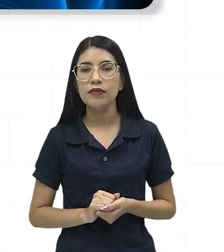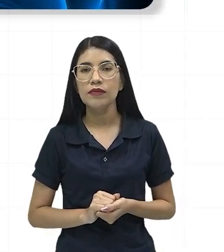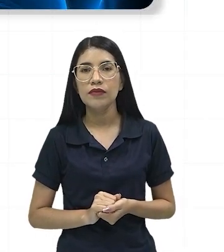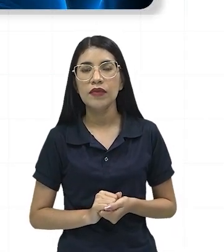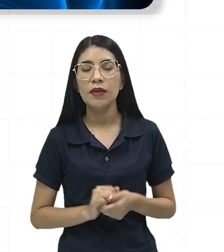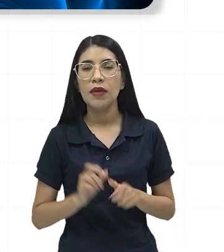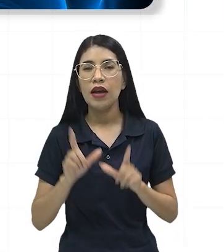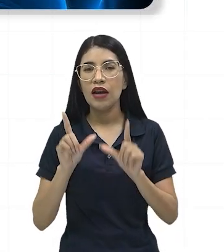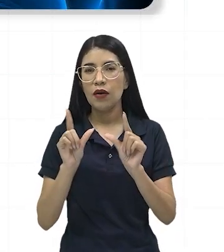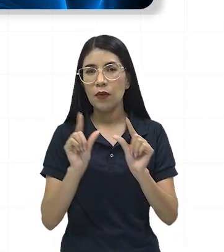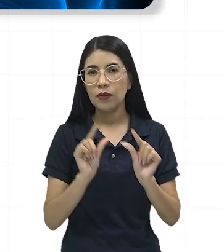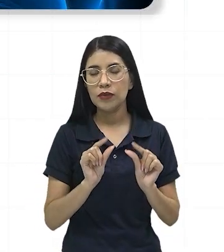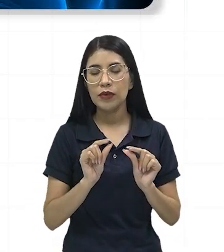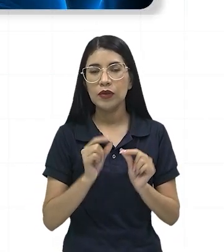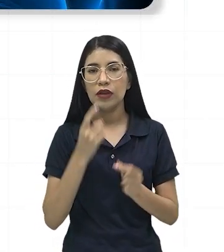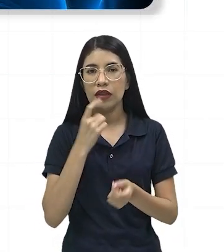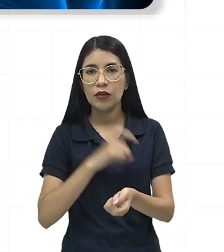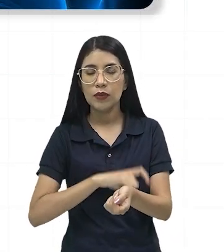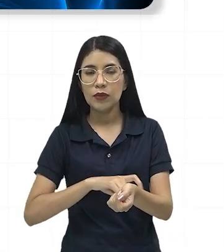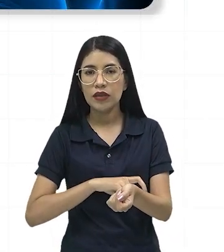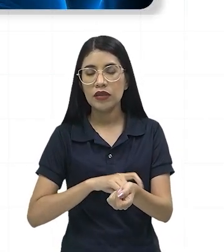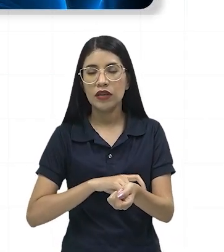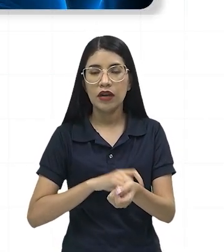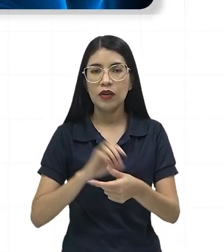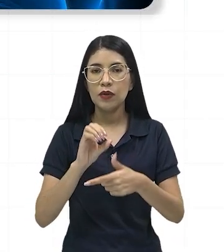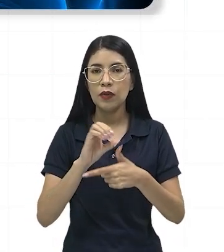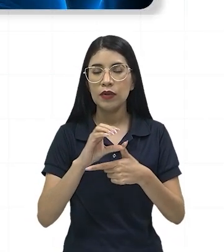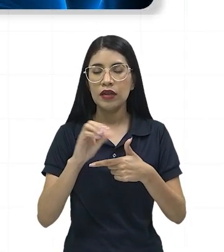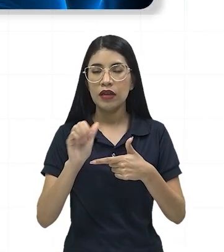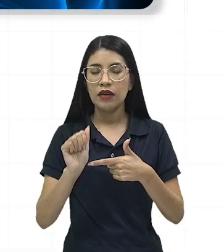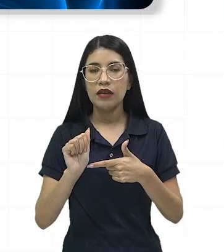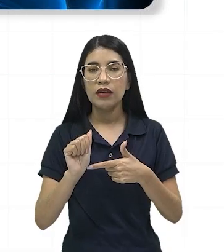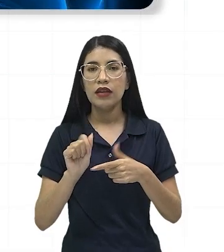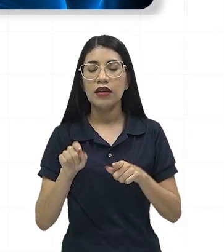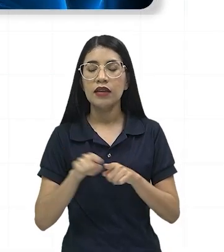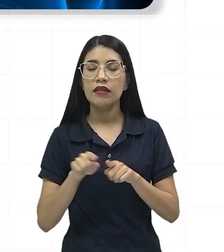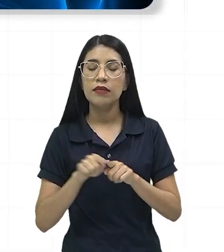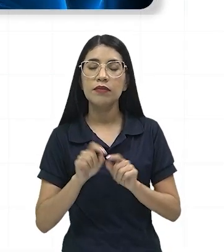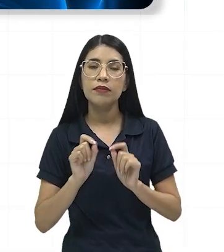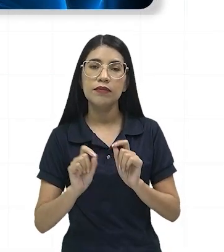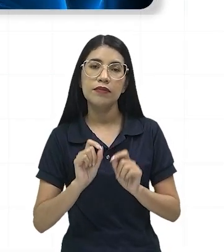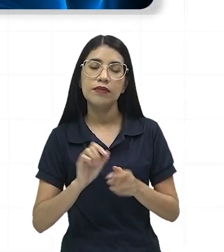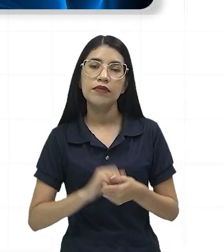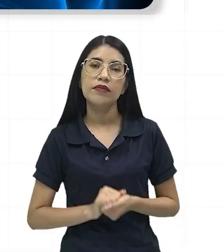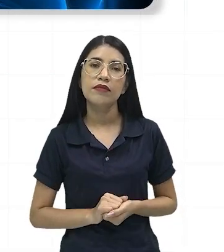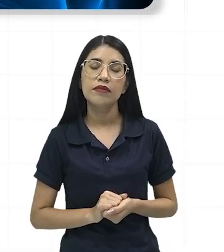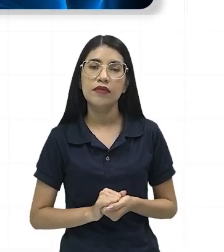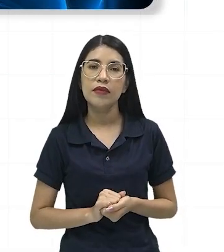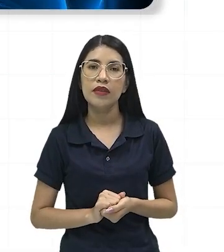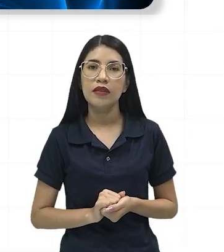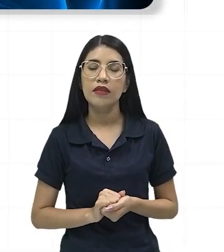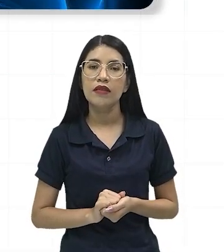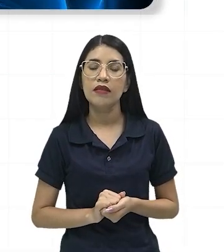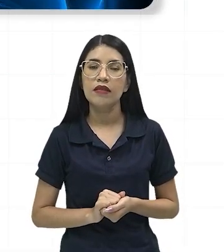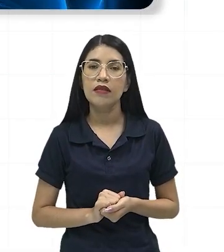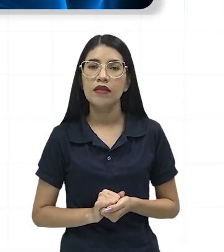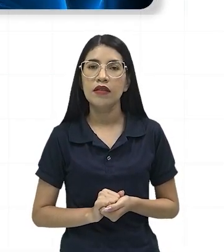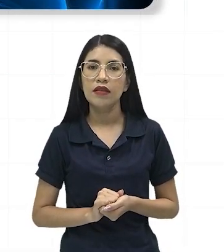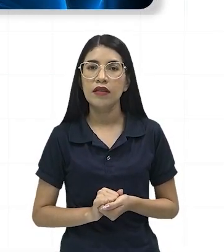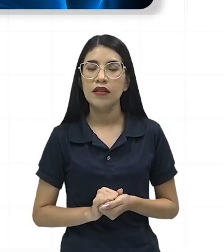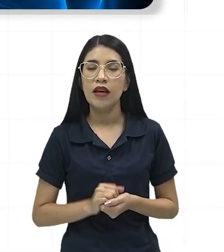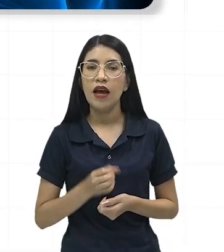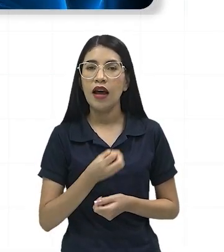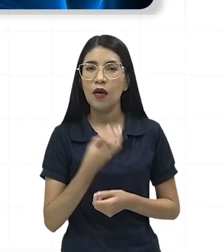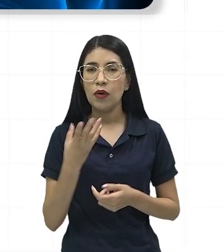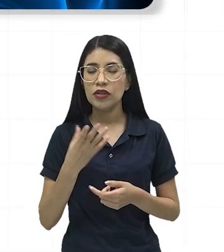para diminuir essa quantidade de cálcio no sangue e promover essa deposição